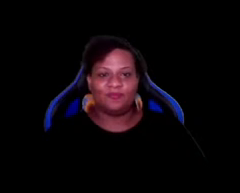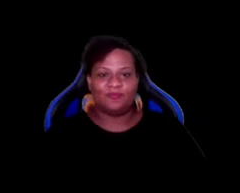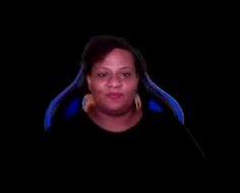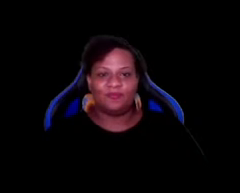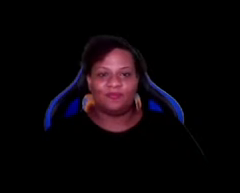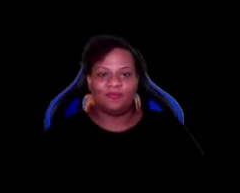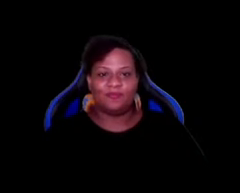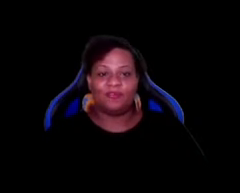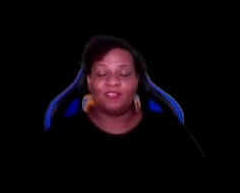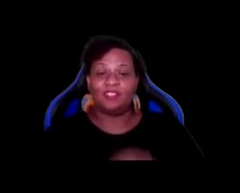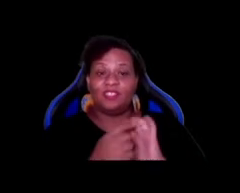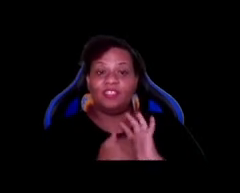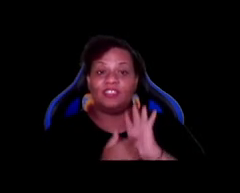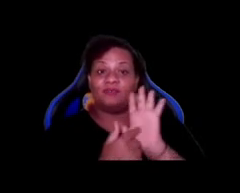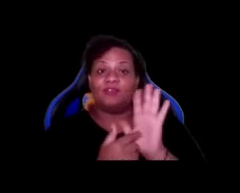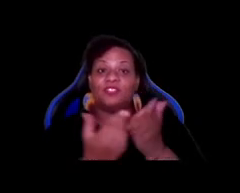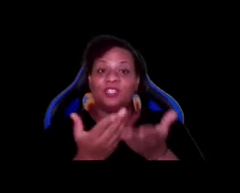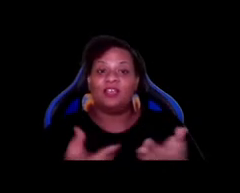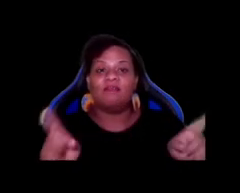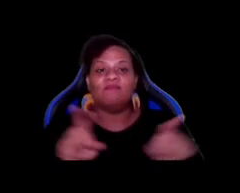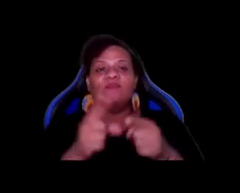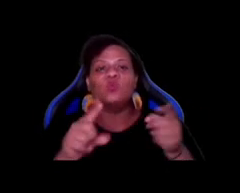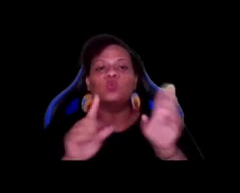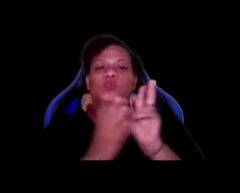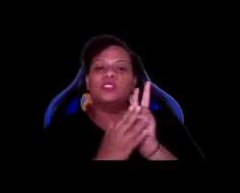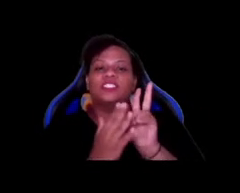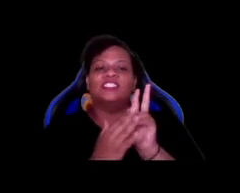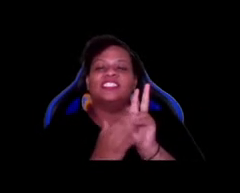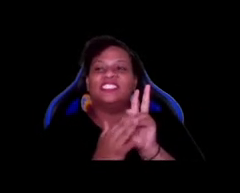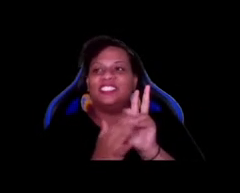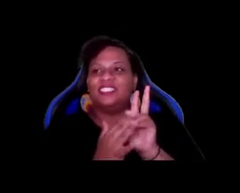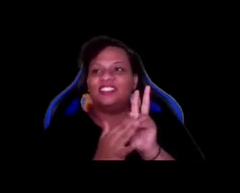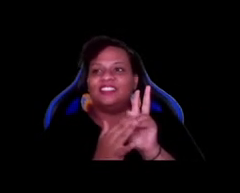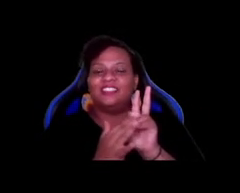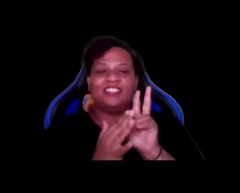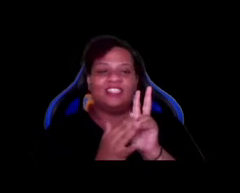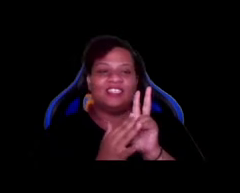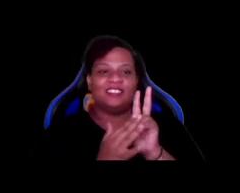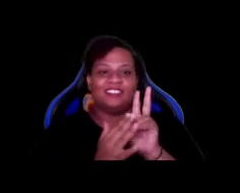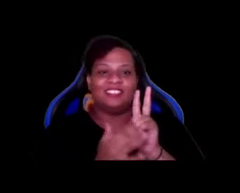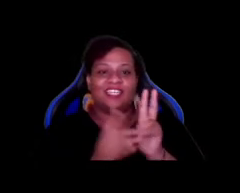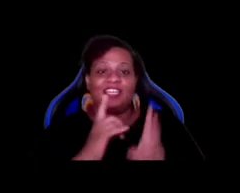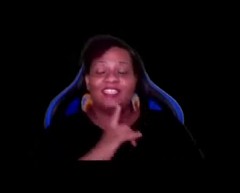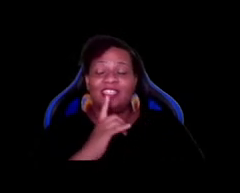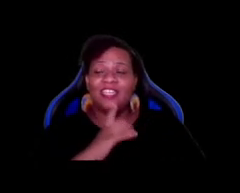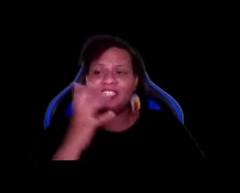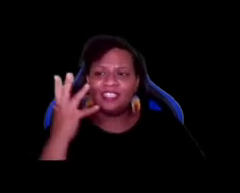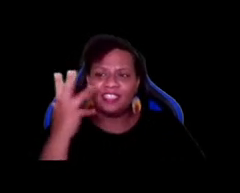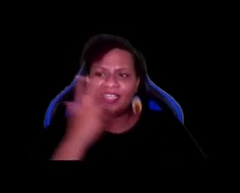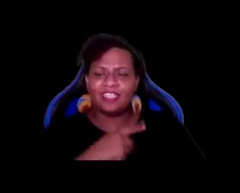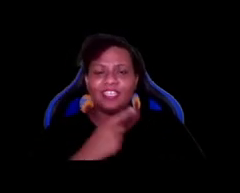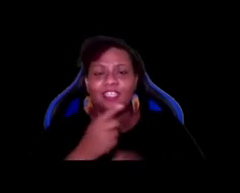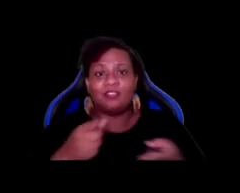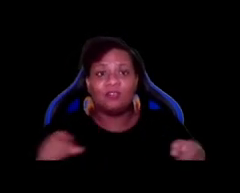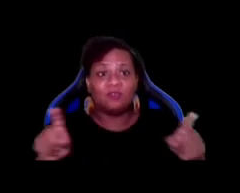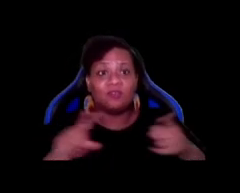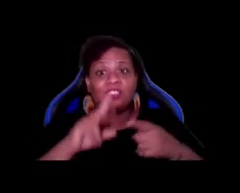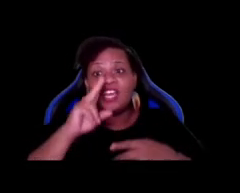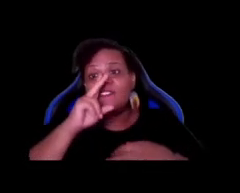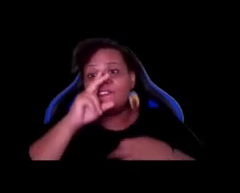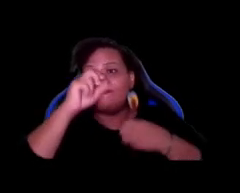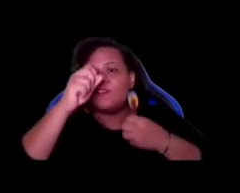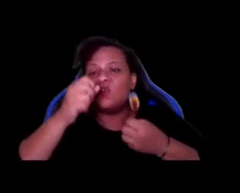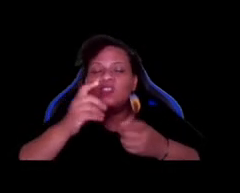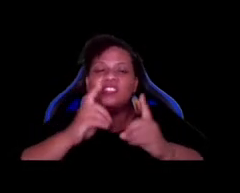traz com a musicalidade indígena. É isso que a gente traz com unindo com a força da nossa dialética, com a nossa